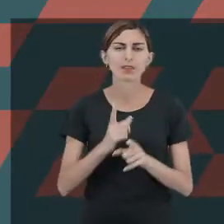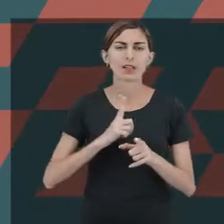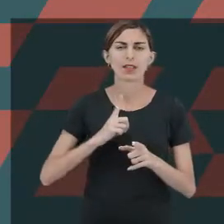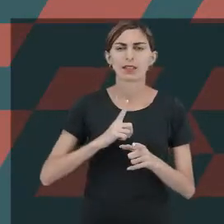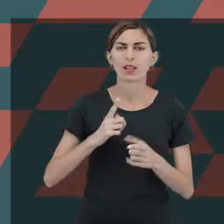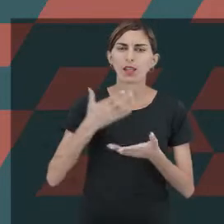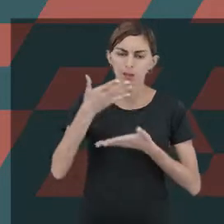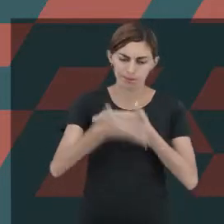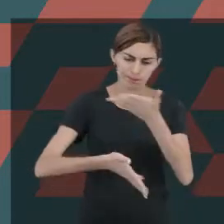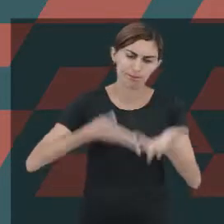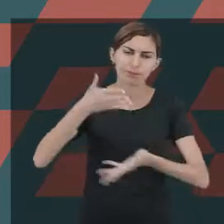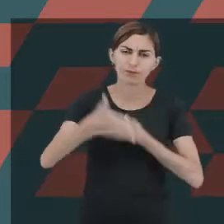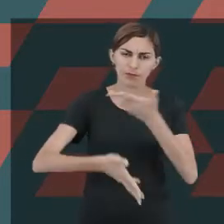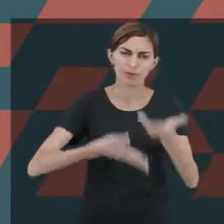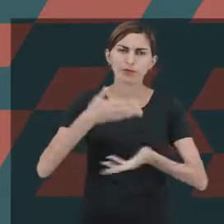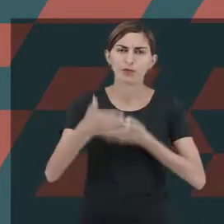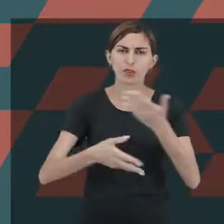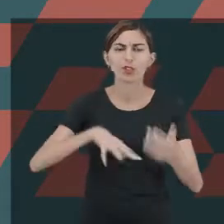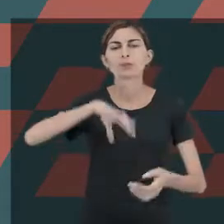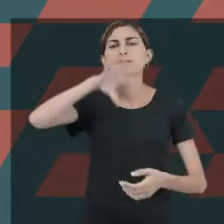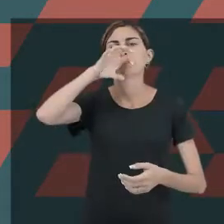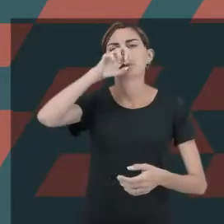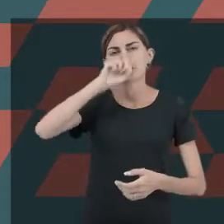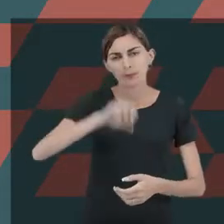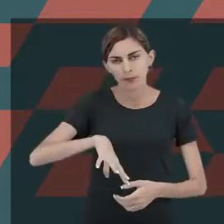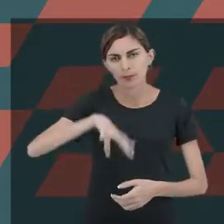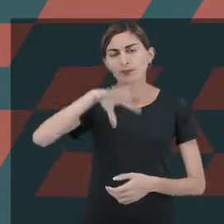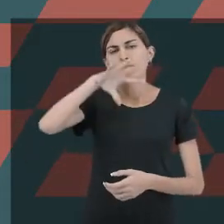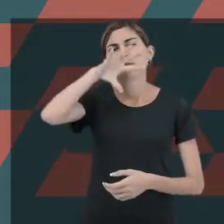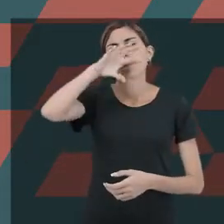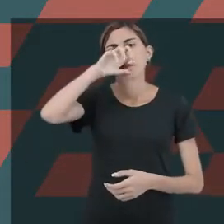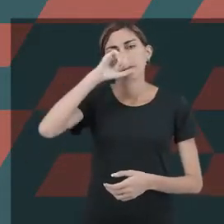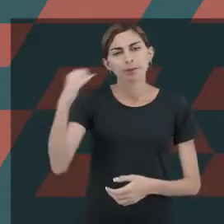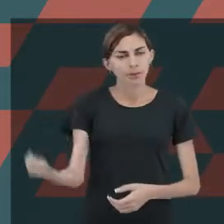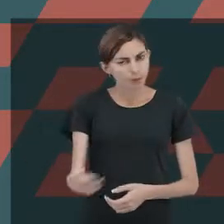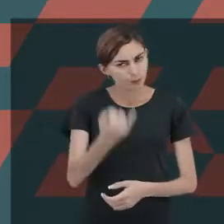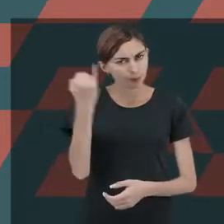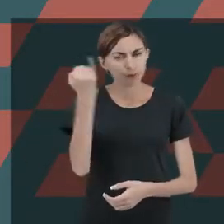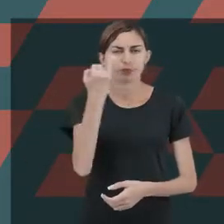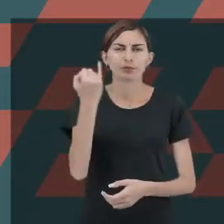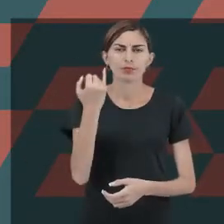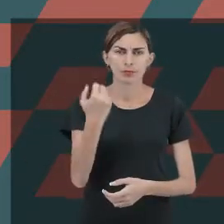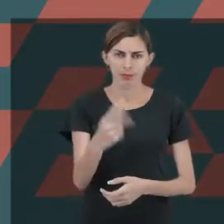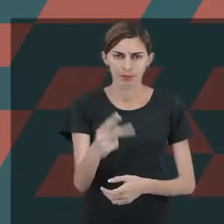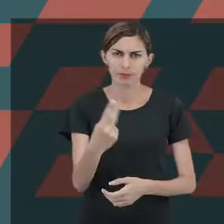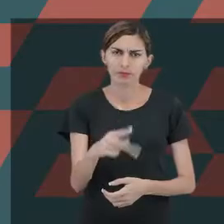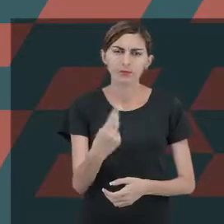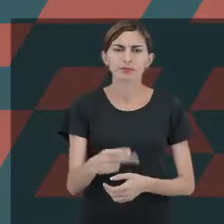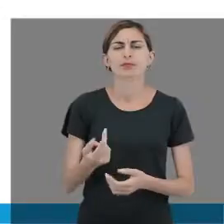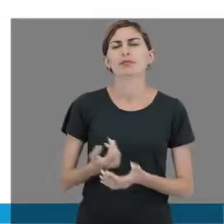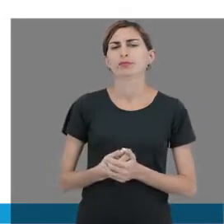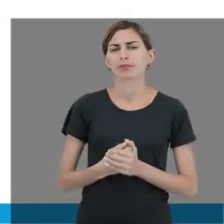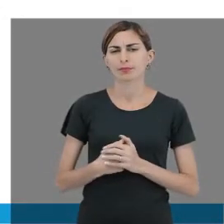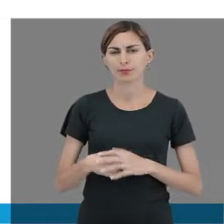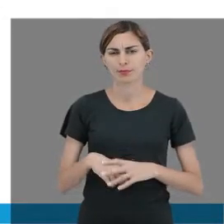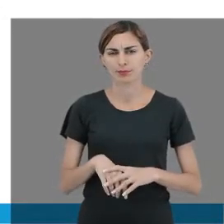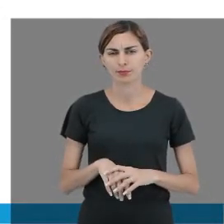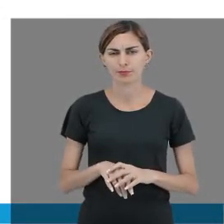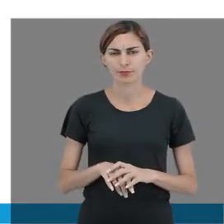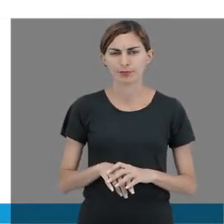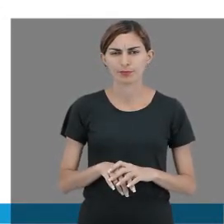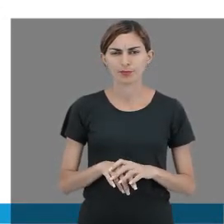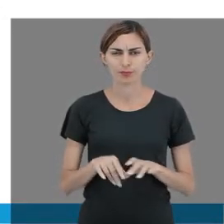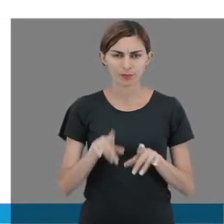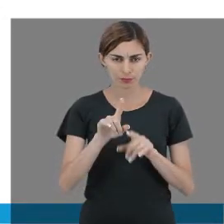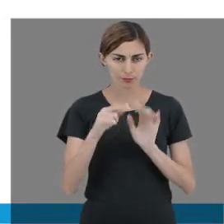cuidados em relação à parte respiratória, que são importantes para prevenir as complicações, principalmente pneumonia.